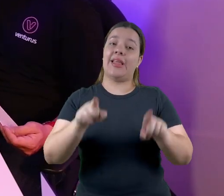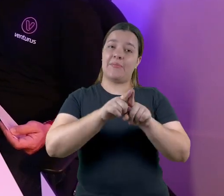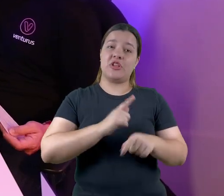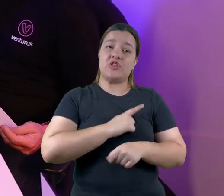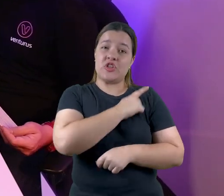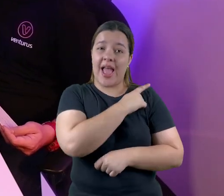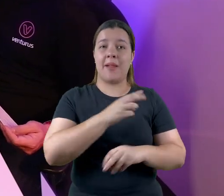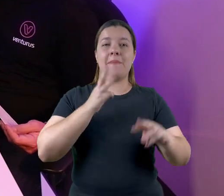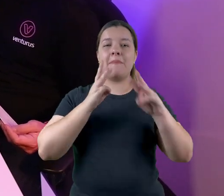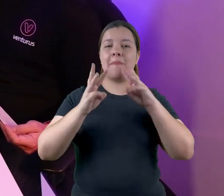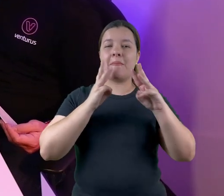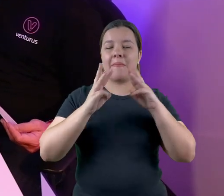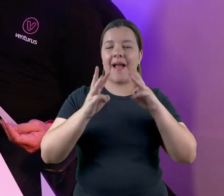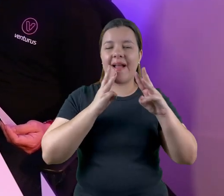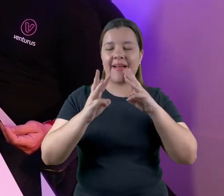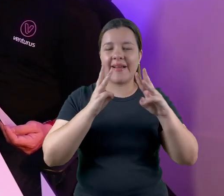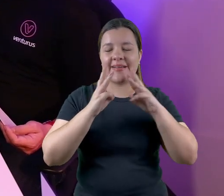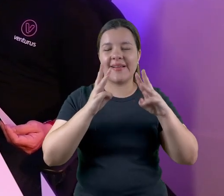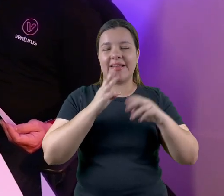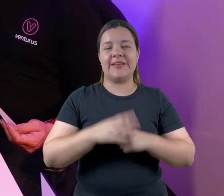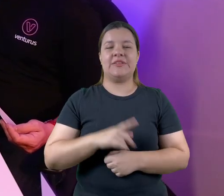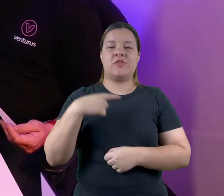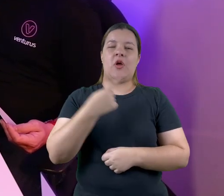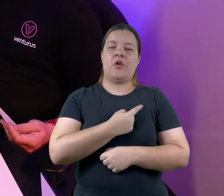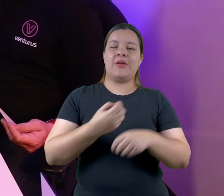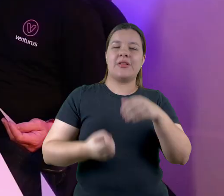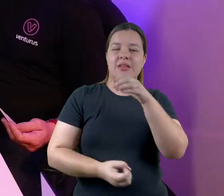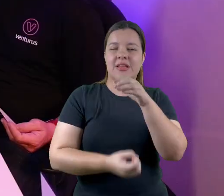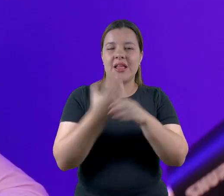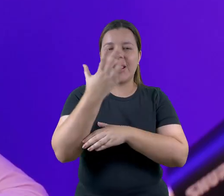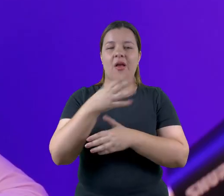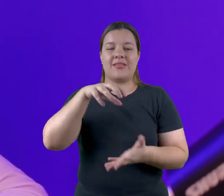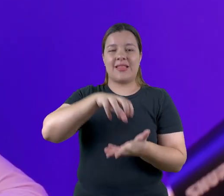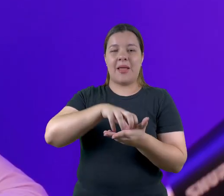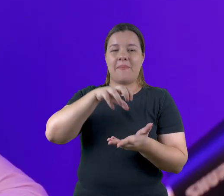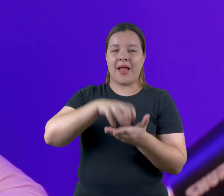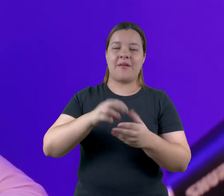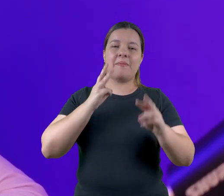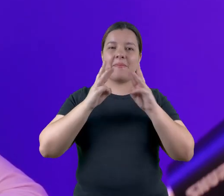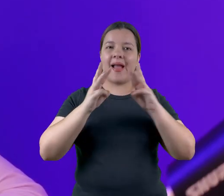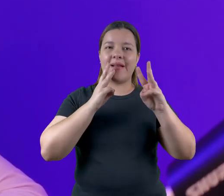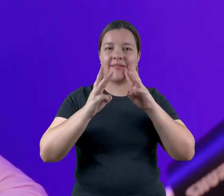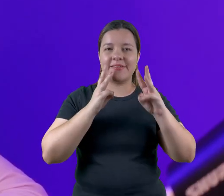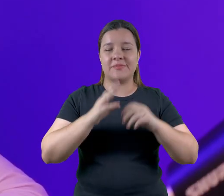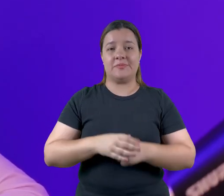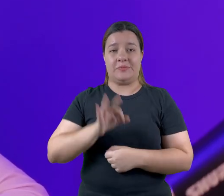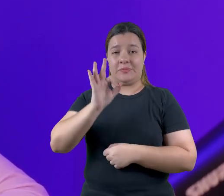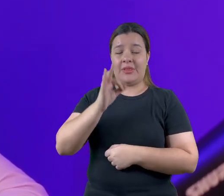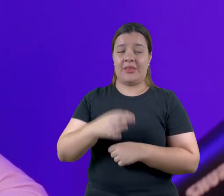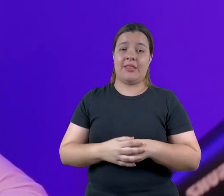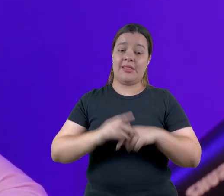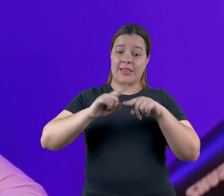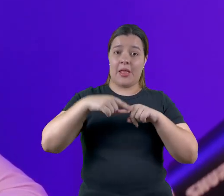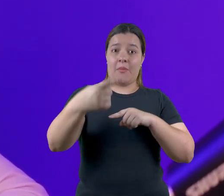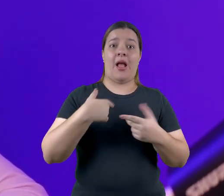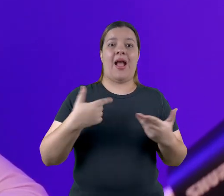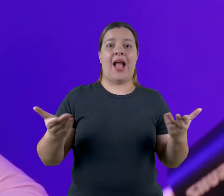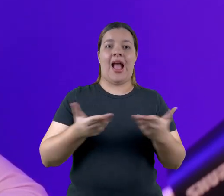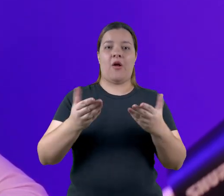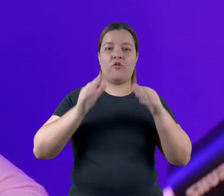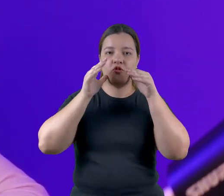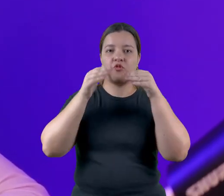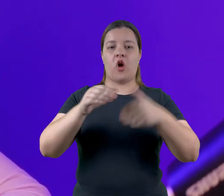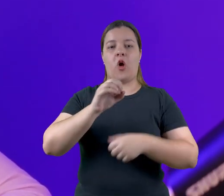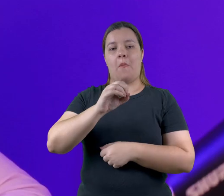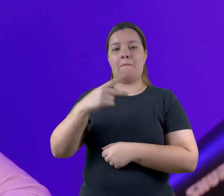gerente de marketing marketing é instalamos criamos né o departamento de marketing isso aí e depois agora